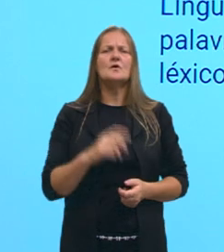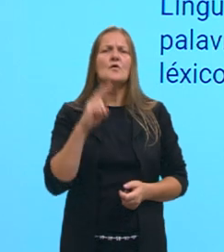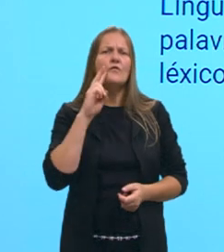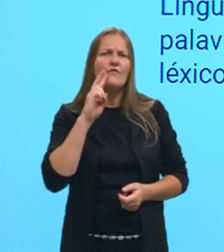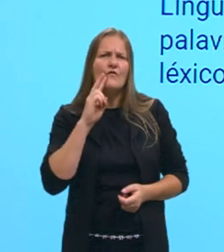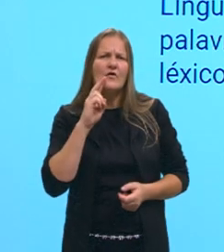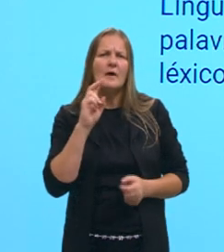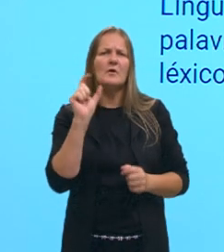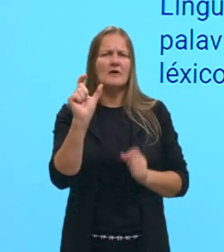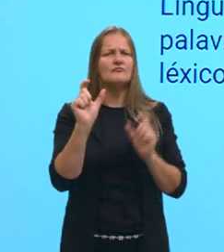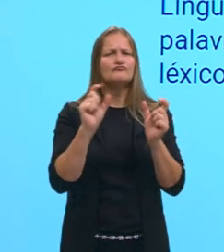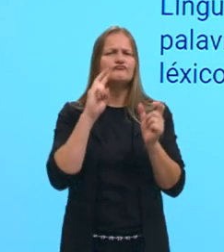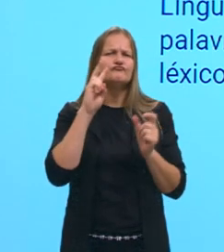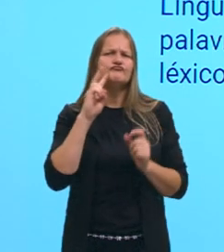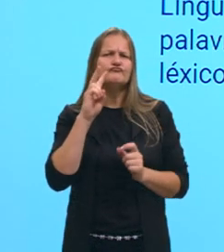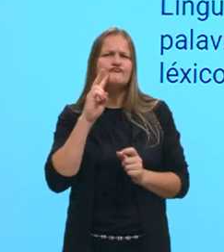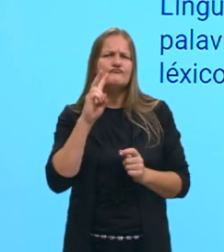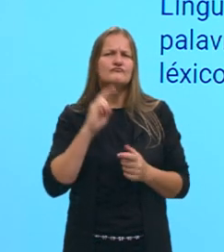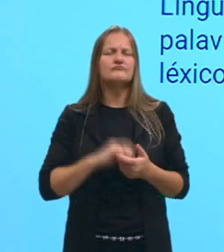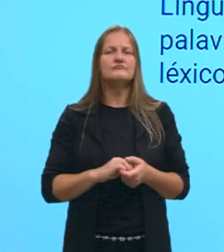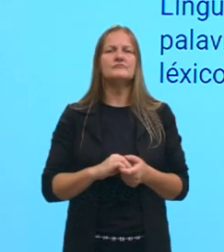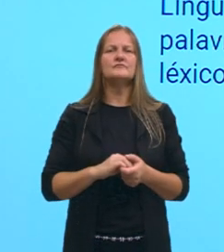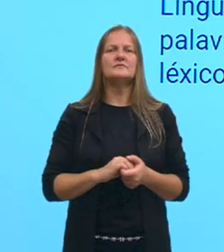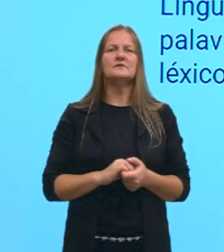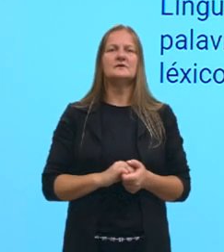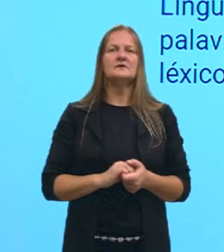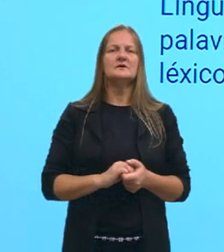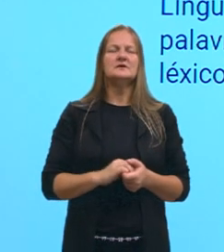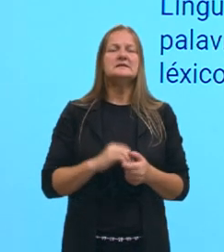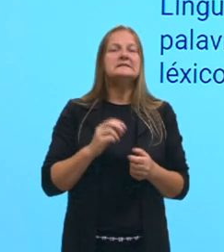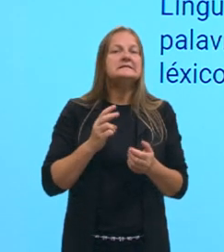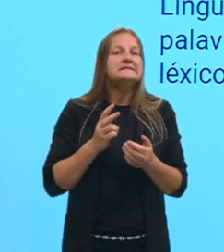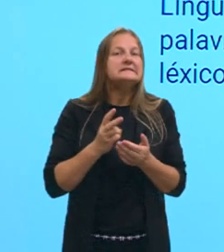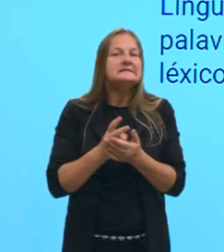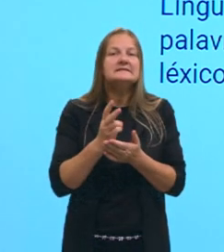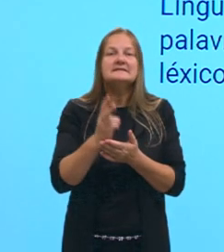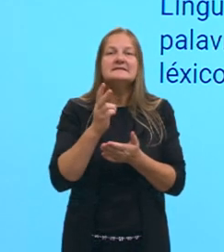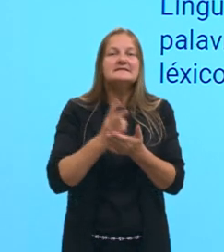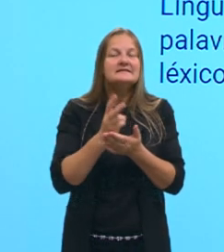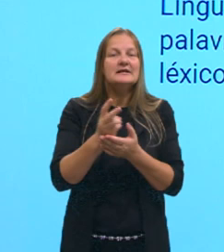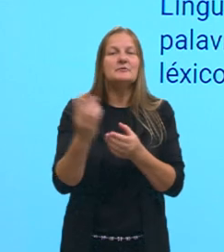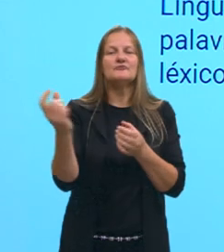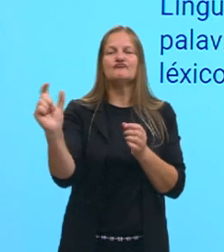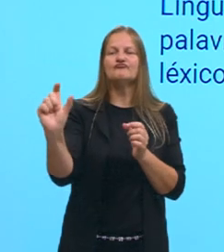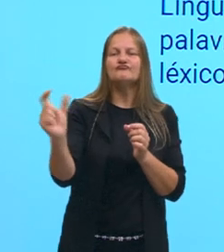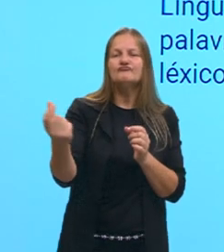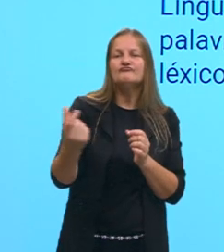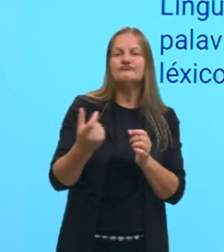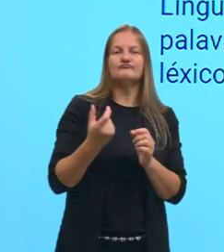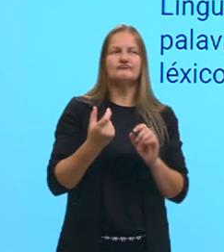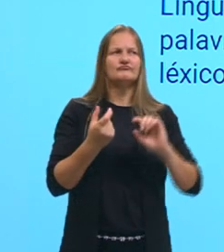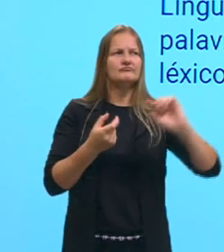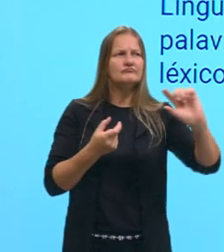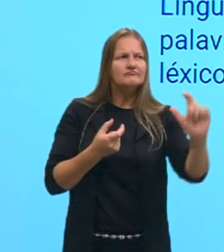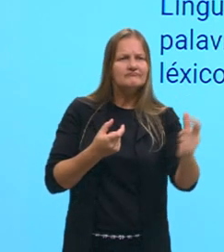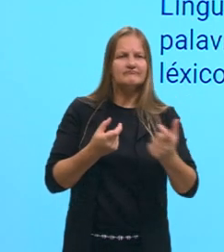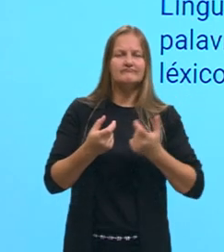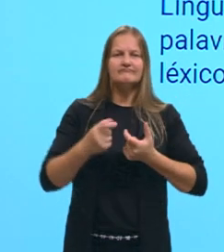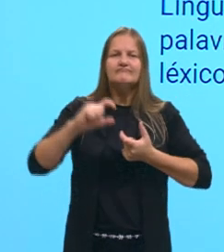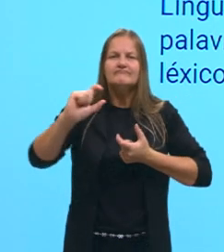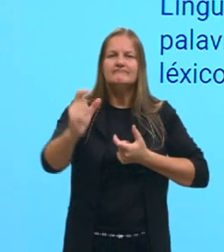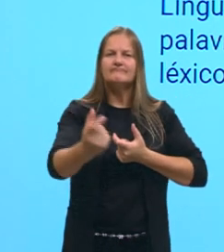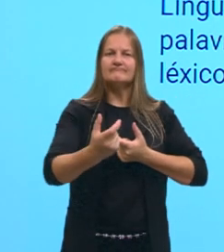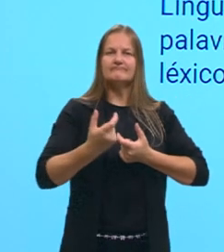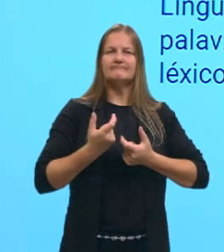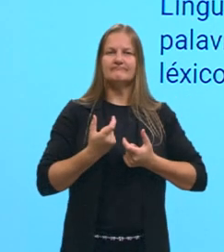vocabulários que vão apresento que vão aparecendo esses vocabulários eles vão sendo inseridos naturalmente